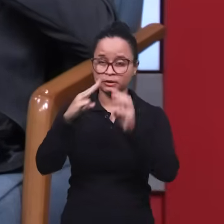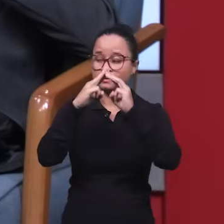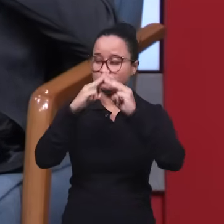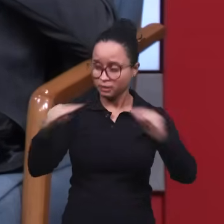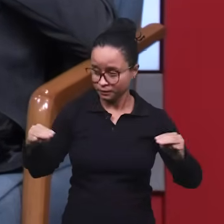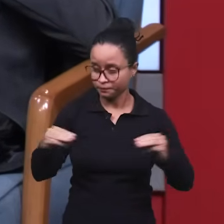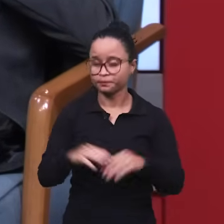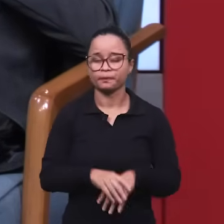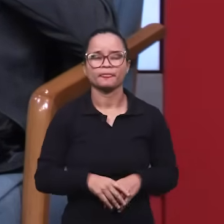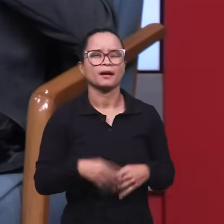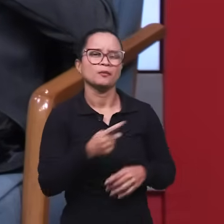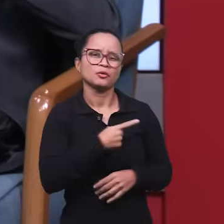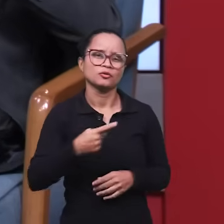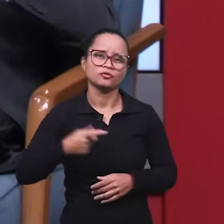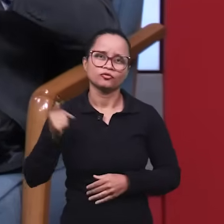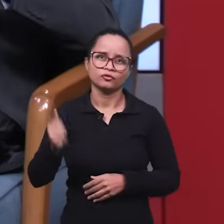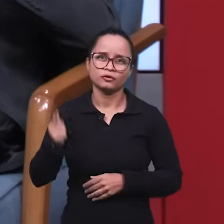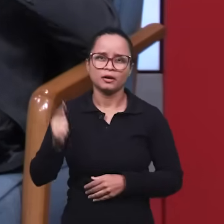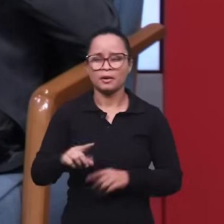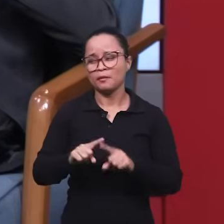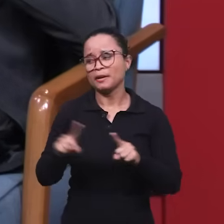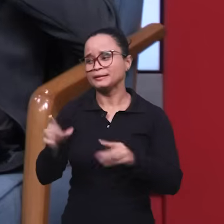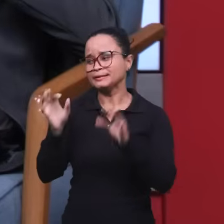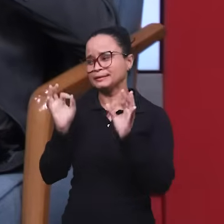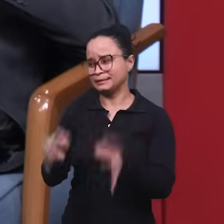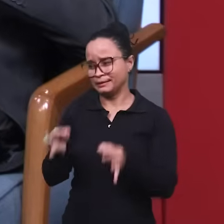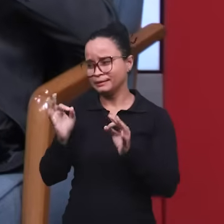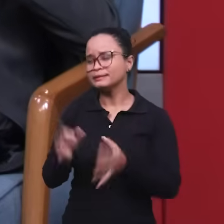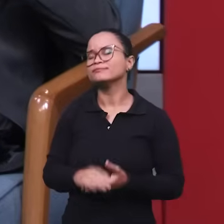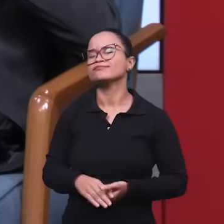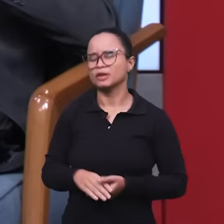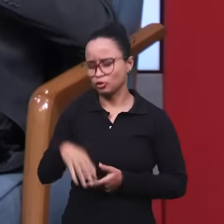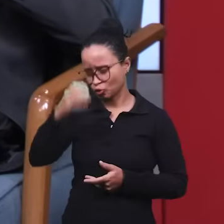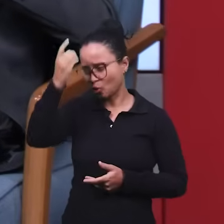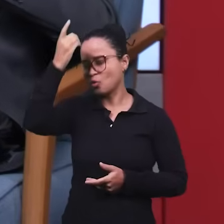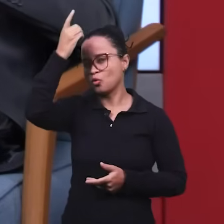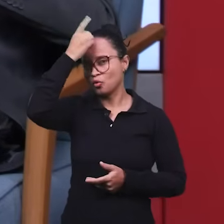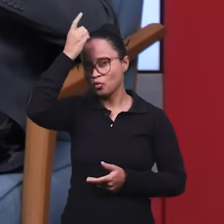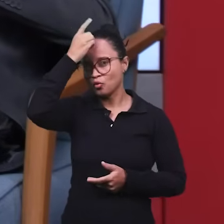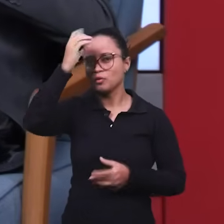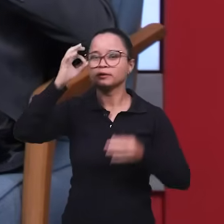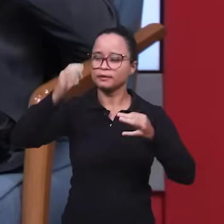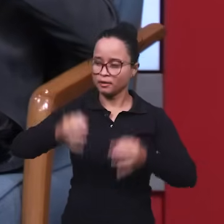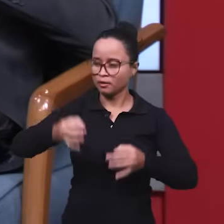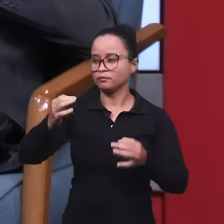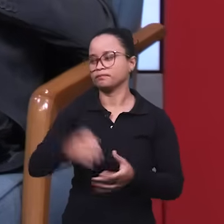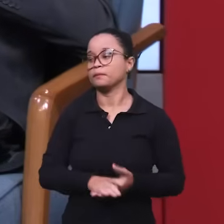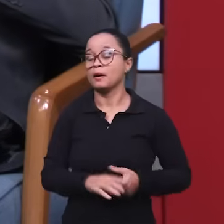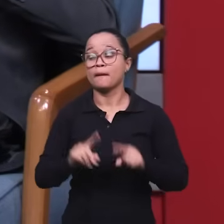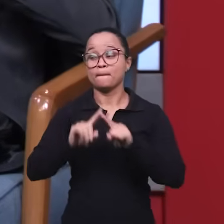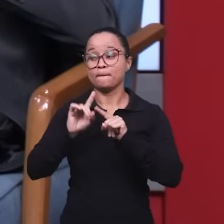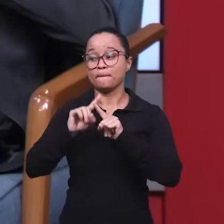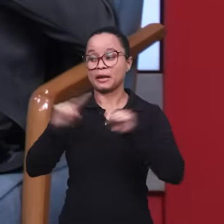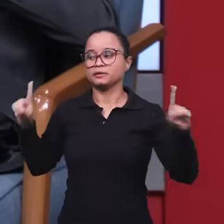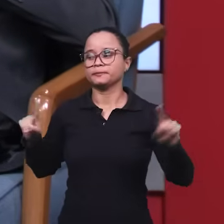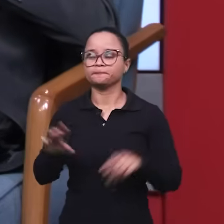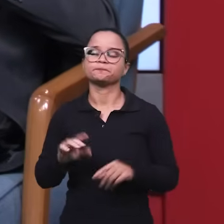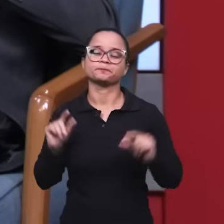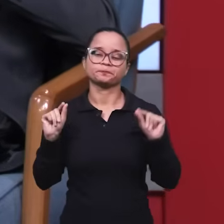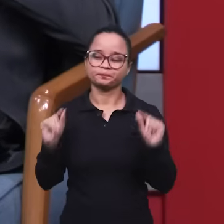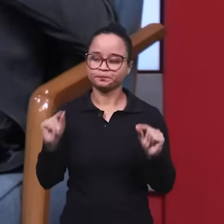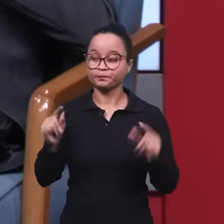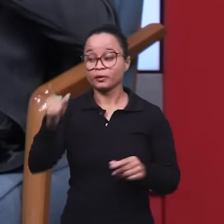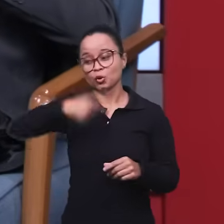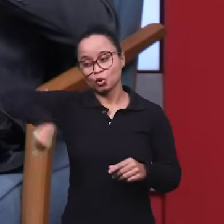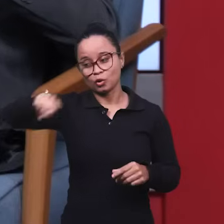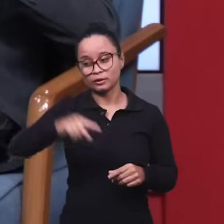Manaim. Então, o pastor Gedeuti, na época, disse, olha, é isso mesmo, o dom, é isso, está certo, Jonas, é isso mesmo, só